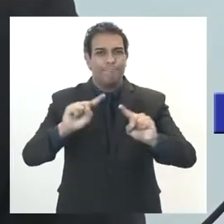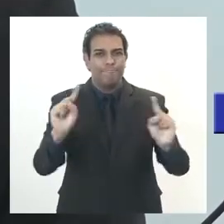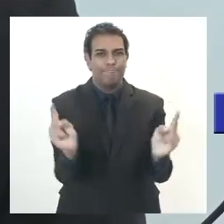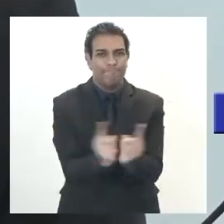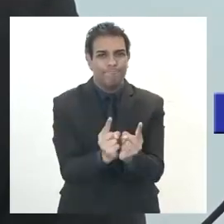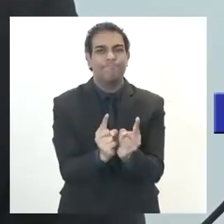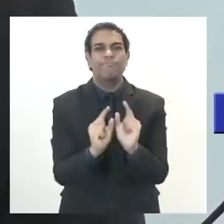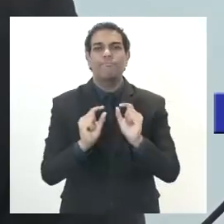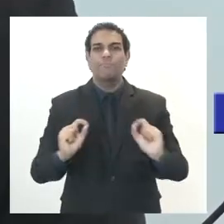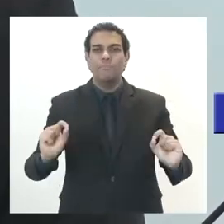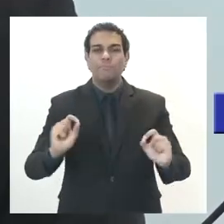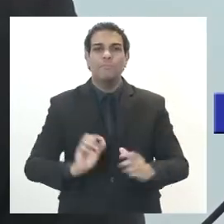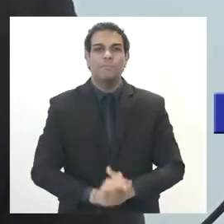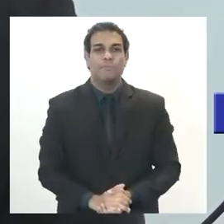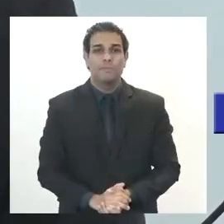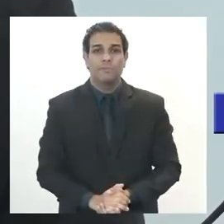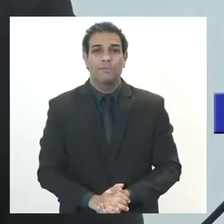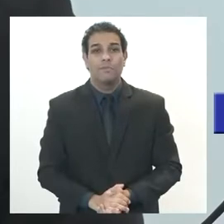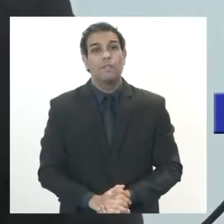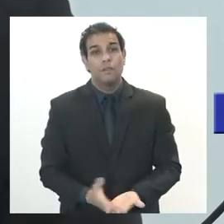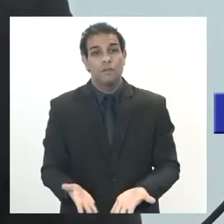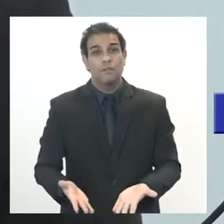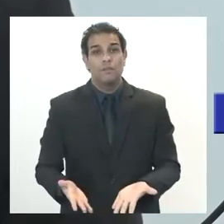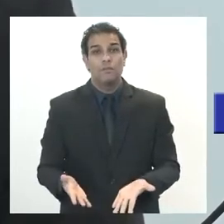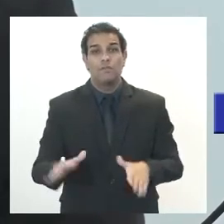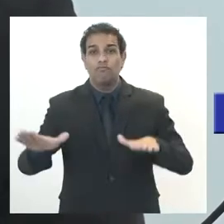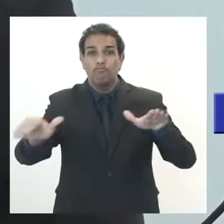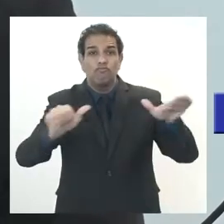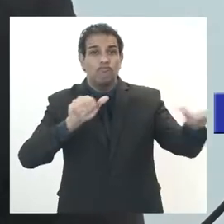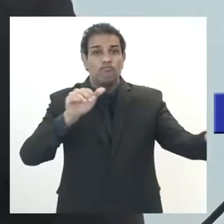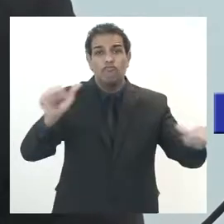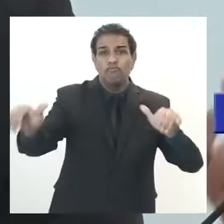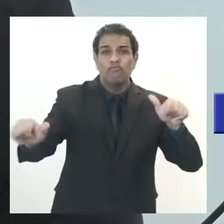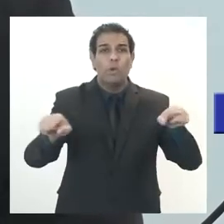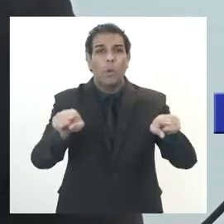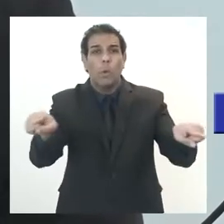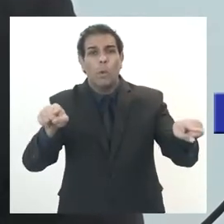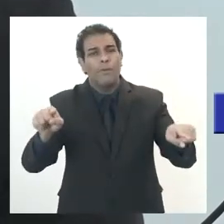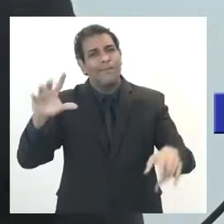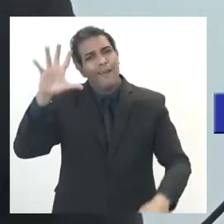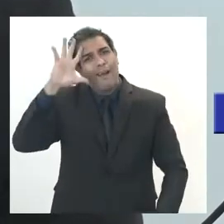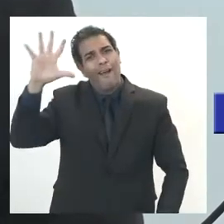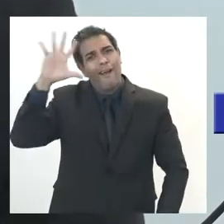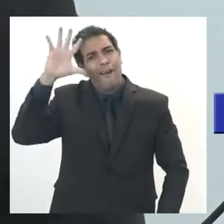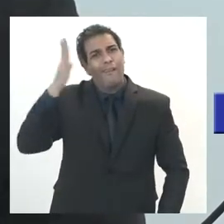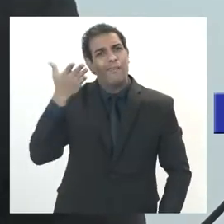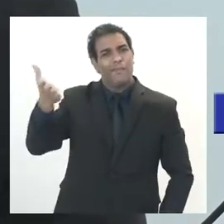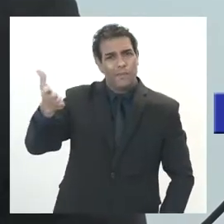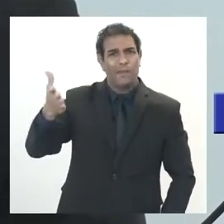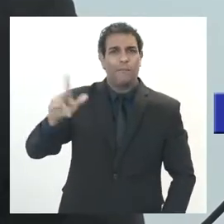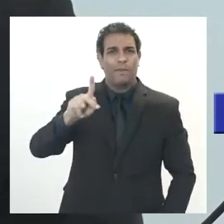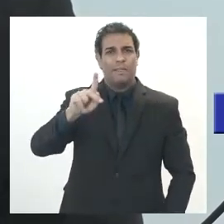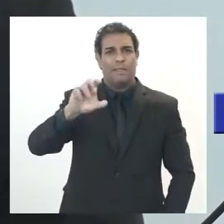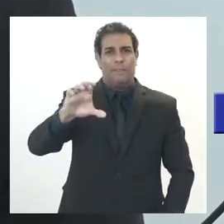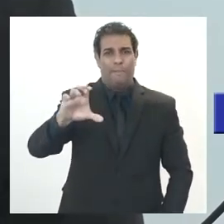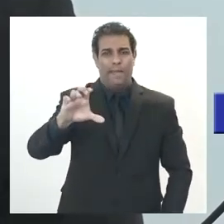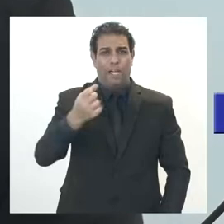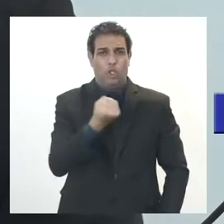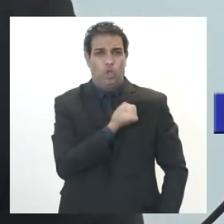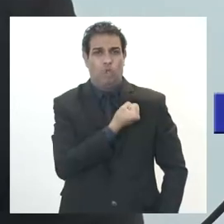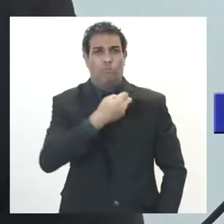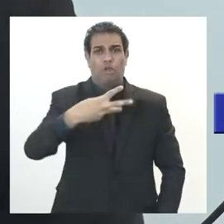então para tentar encaminhar eu queria fazer um chamado né a todos para essa reflexão que a gente vem trazendo